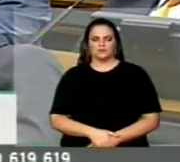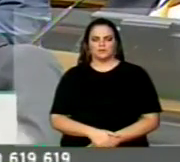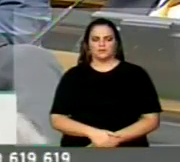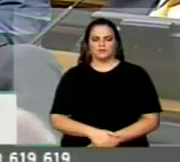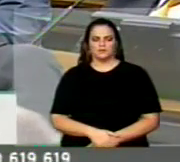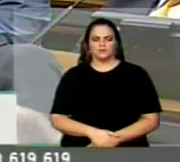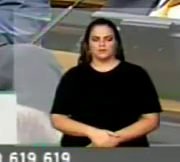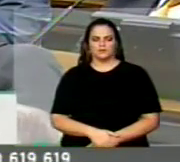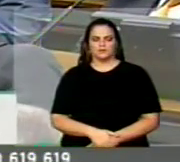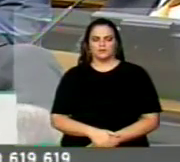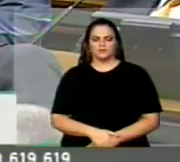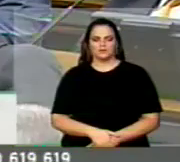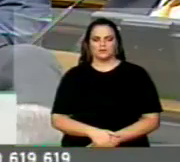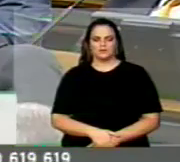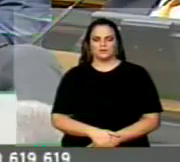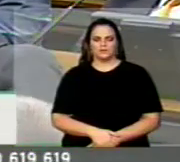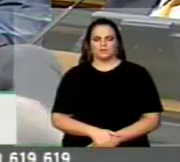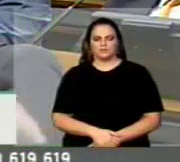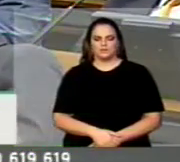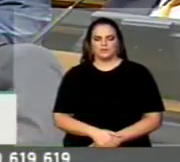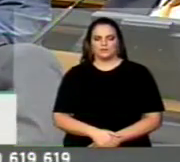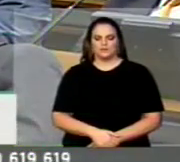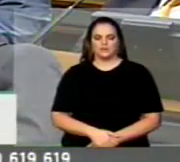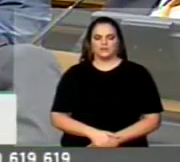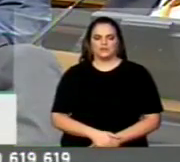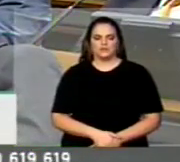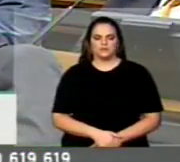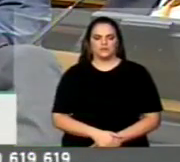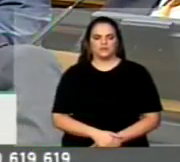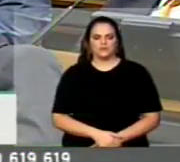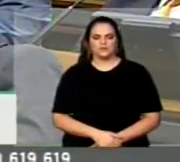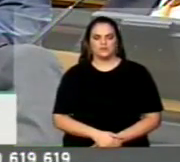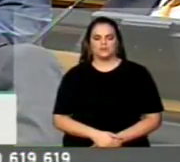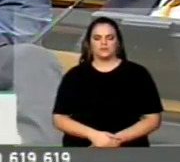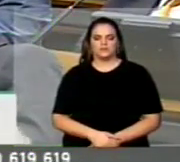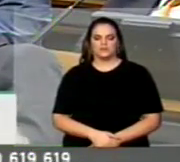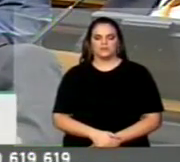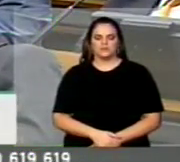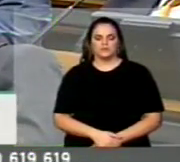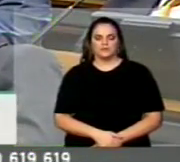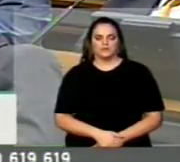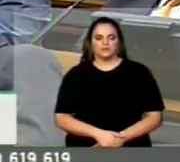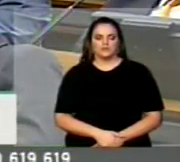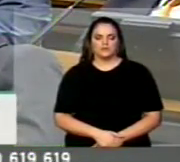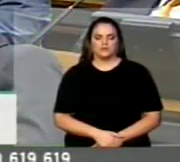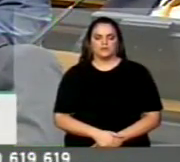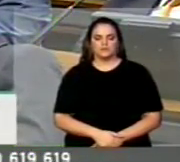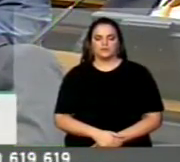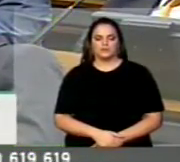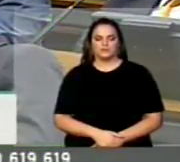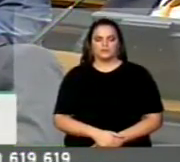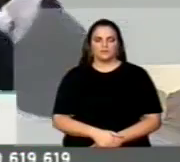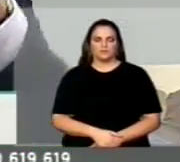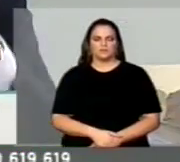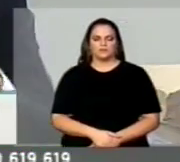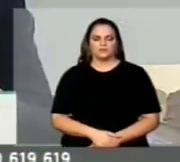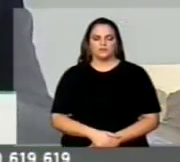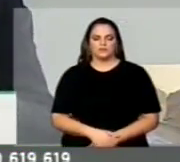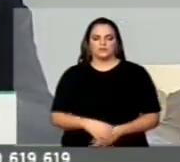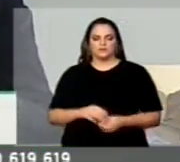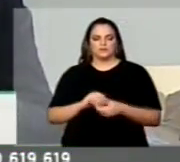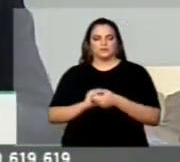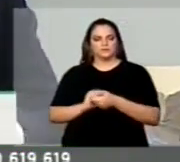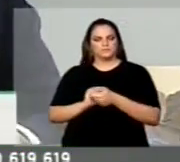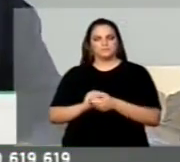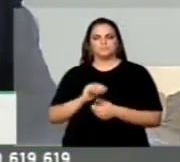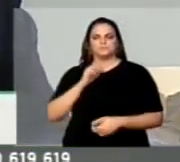Oi. Aí, ok. De novo, agora. Oi, bom, desculpa. Bom, cumprimentando o deputado